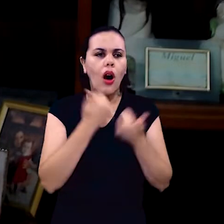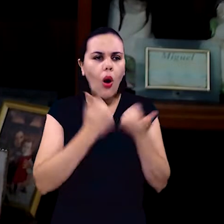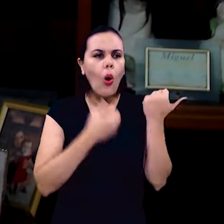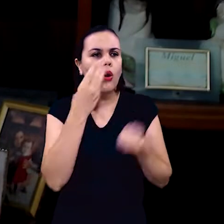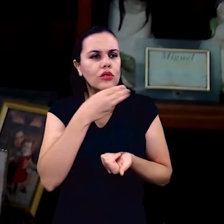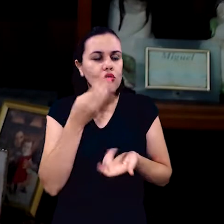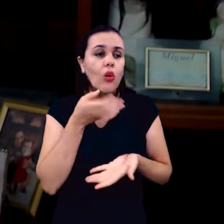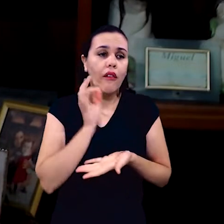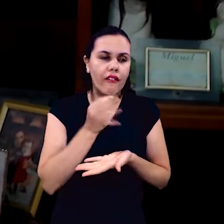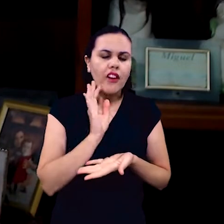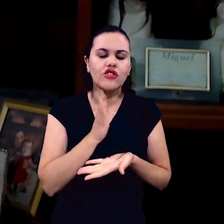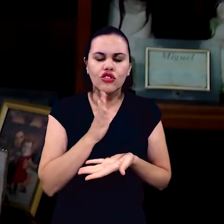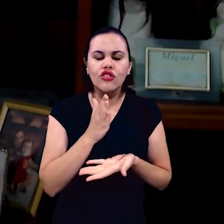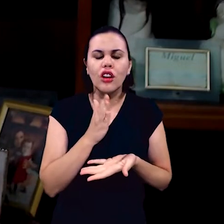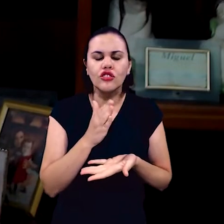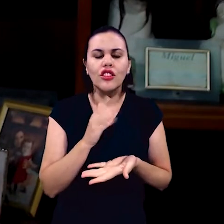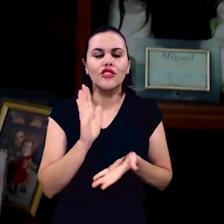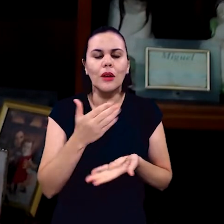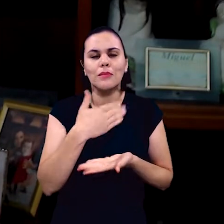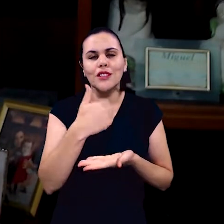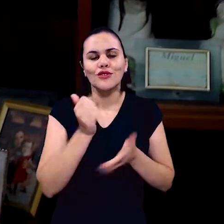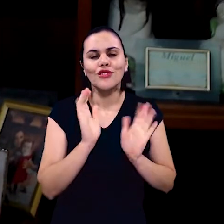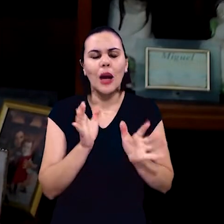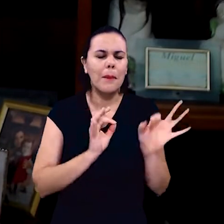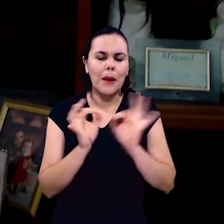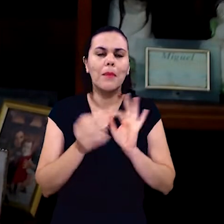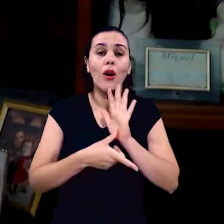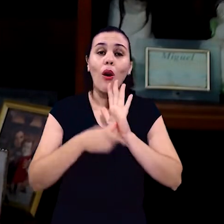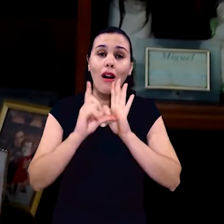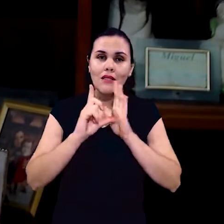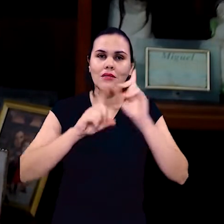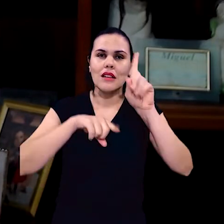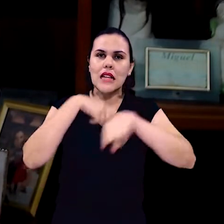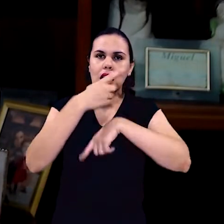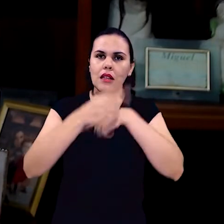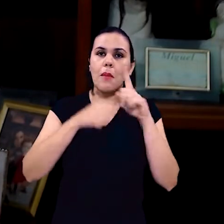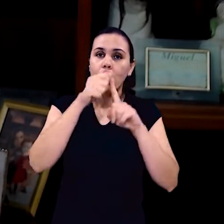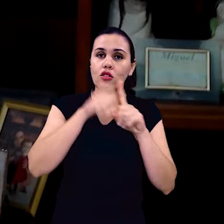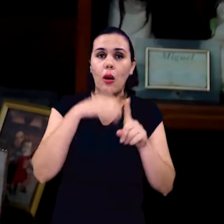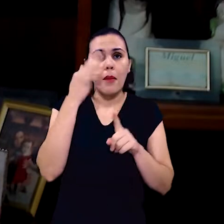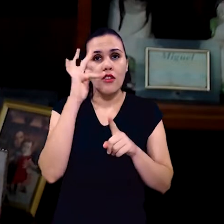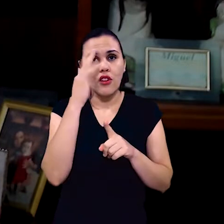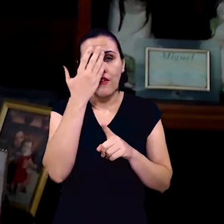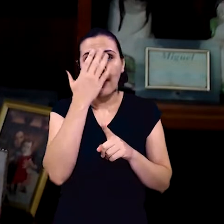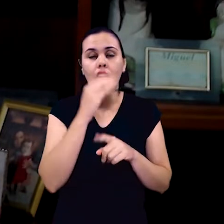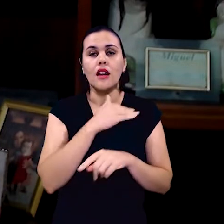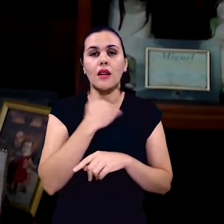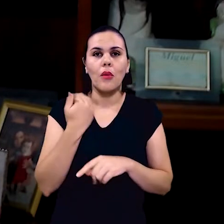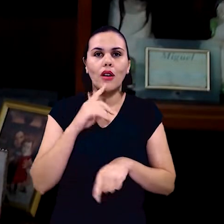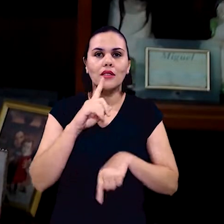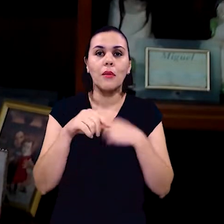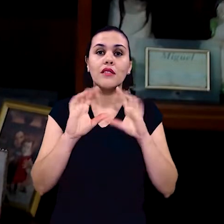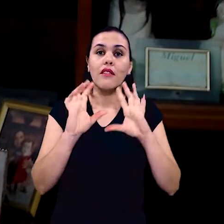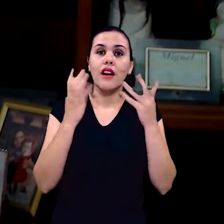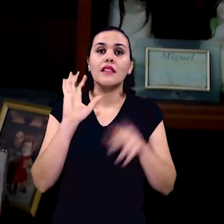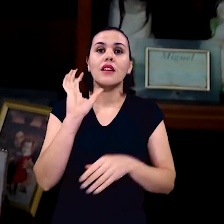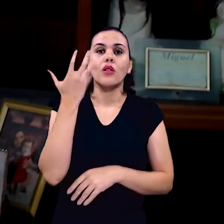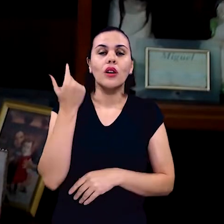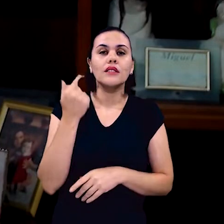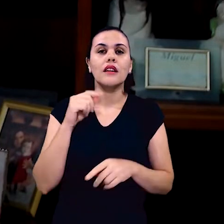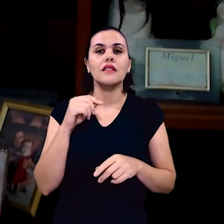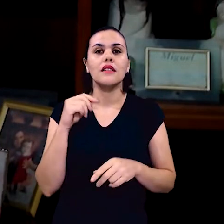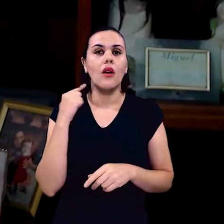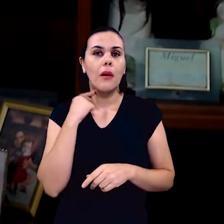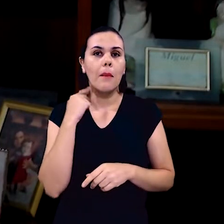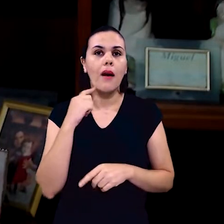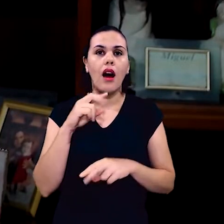doar o arroz, o açúcar, o café. Ela já tinha deixado tudo preparado. Ela morreu em fevereiro e a festa foi entre maio e junho, né?